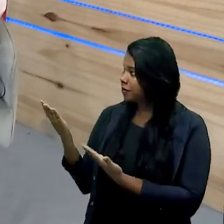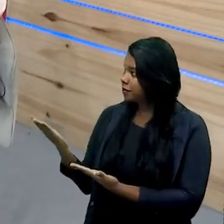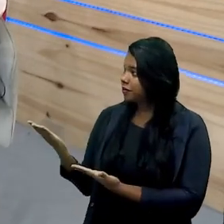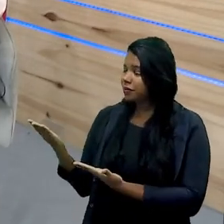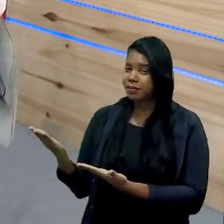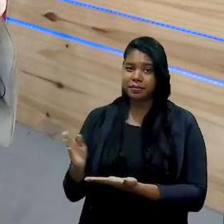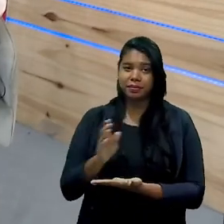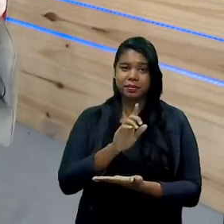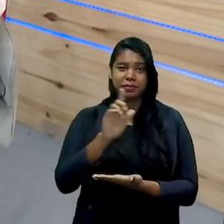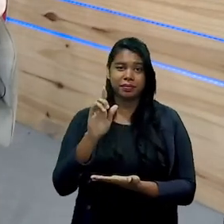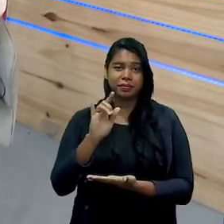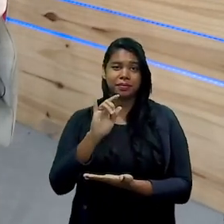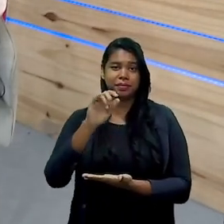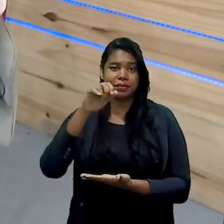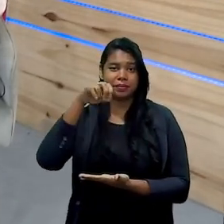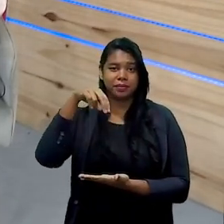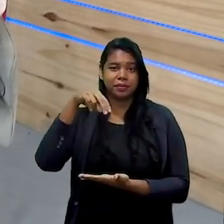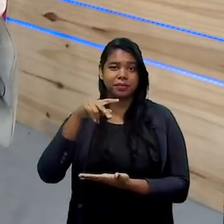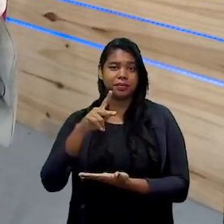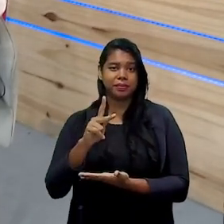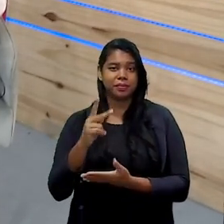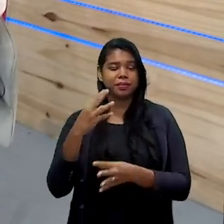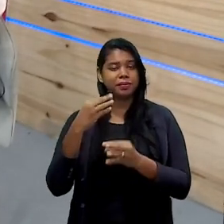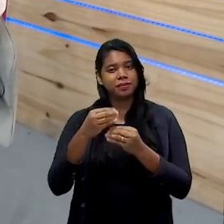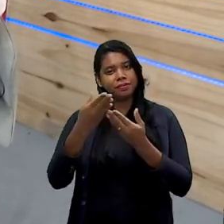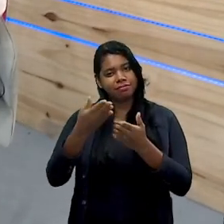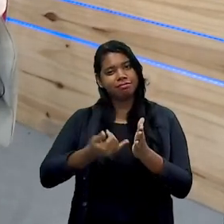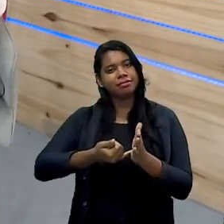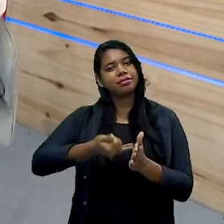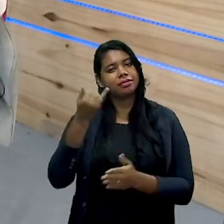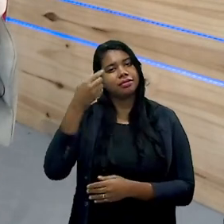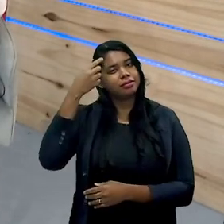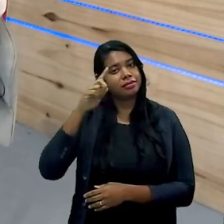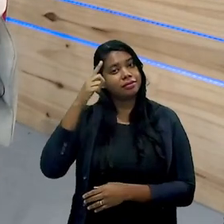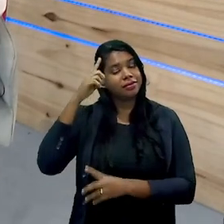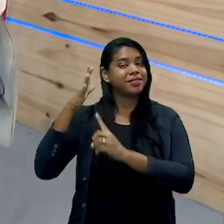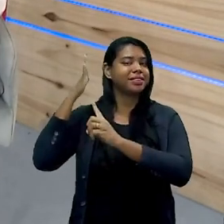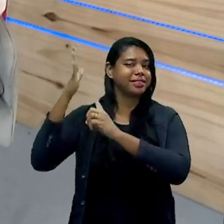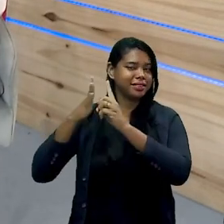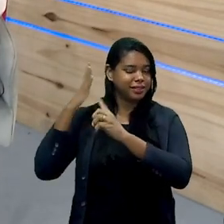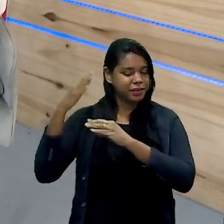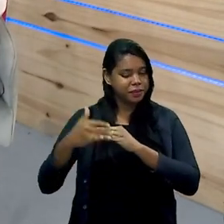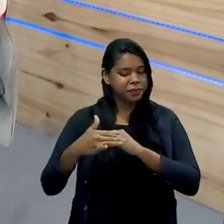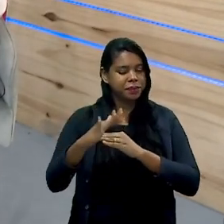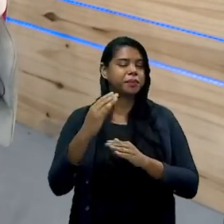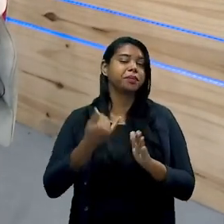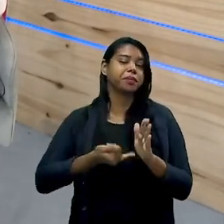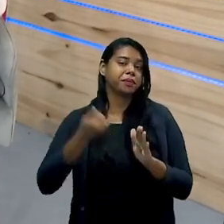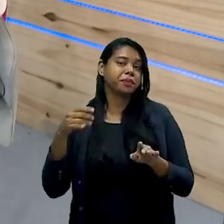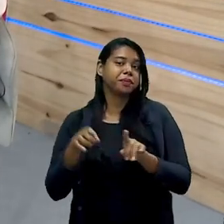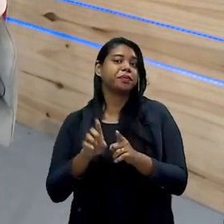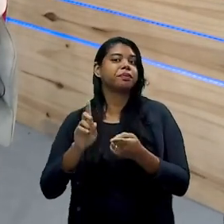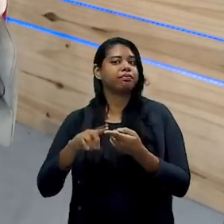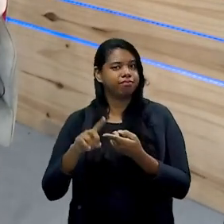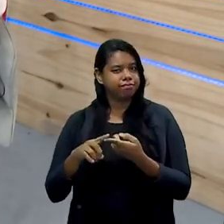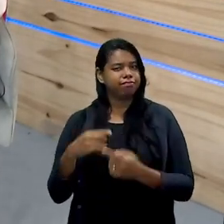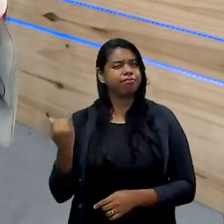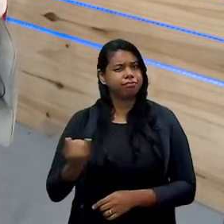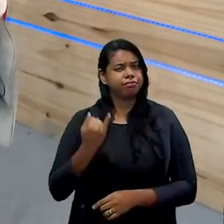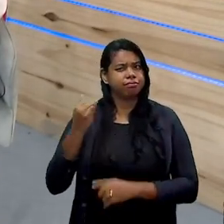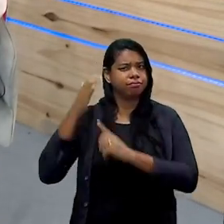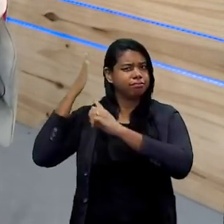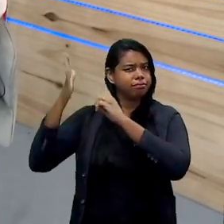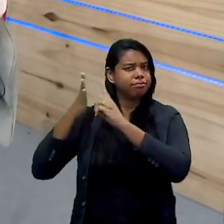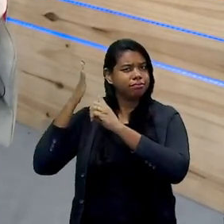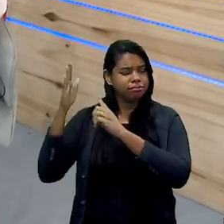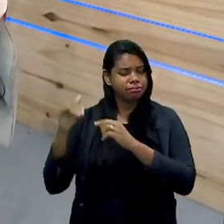possa fazer a sua inscrição e garantir aí os dias do nosso evento, né? Se inscreve também nas palestras e fica atento